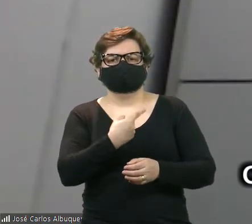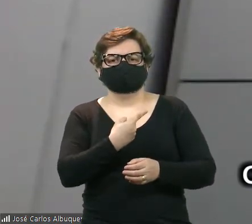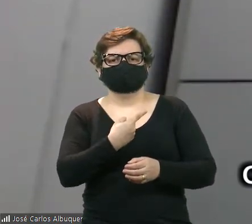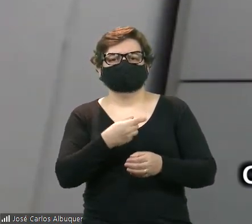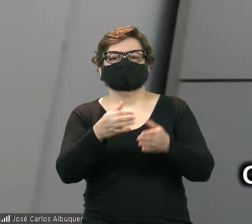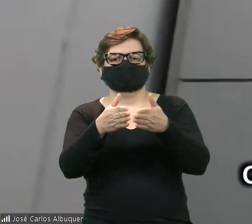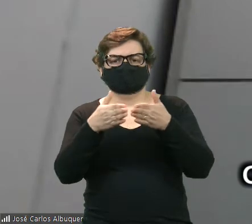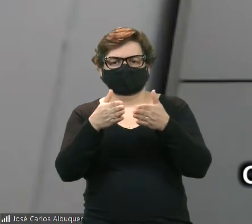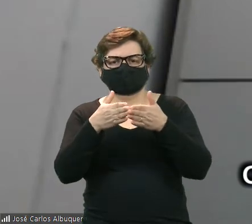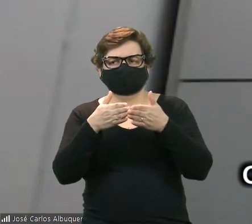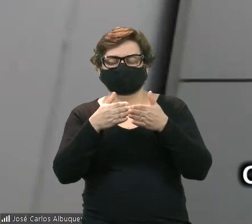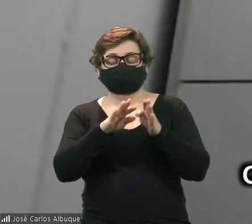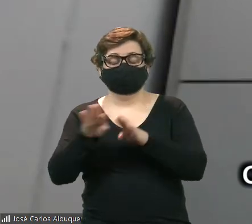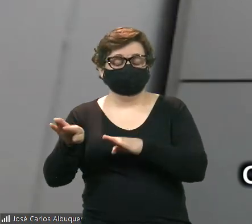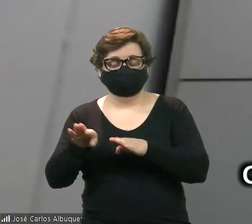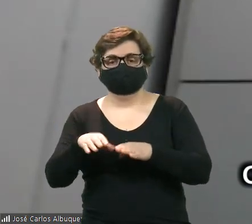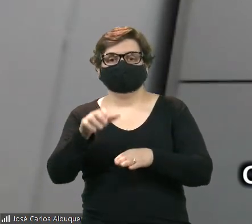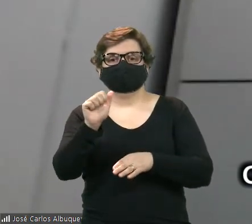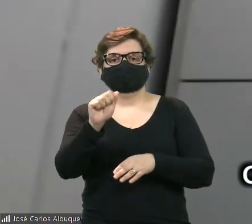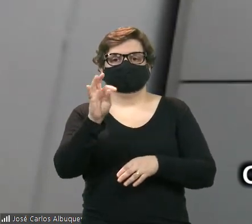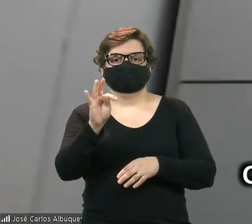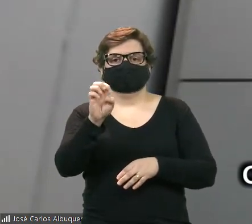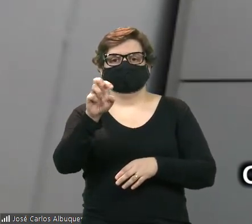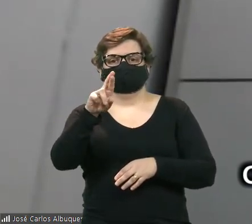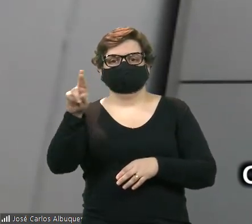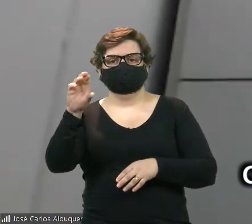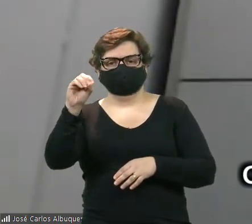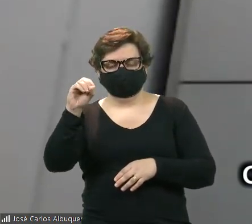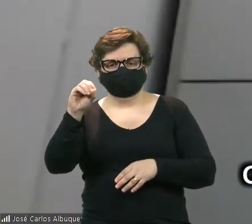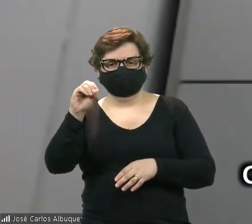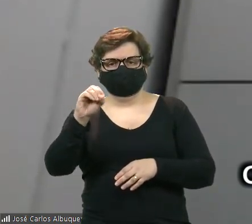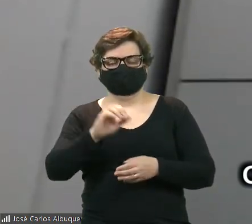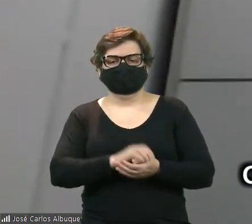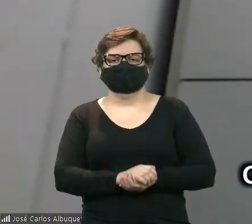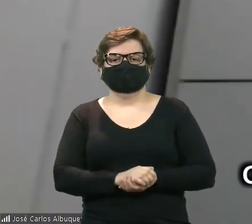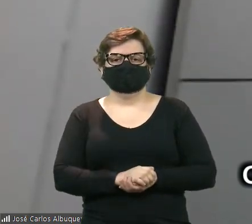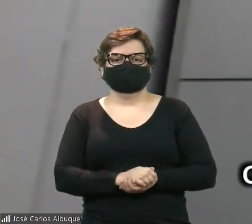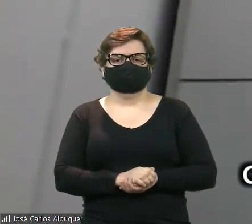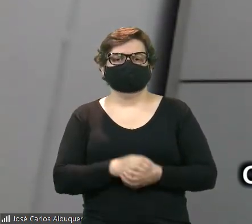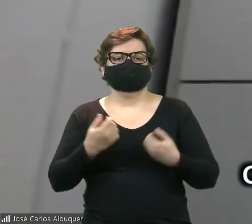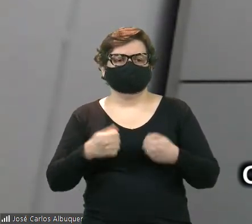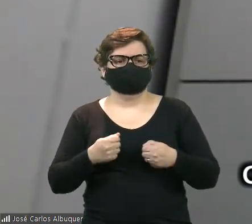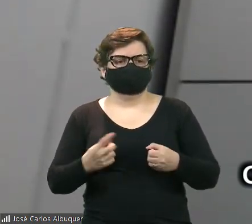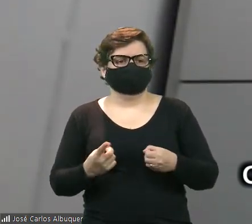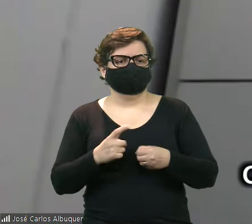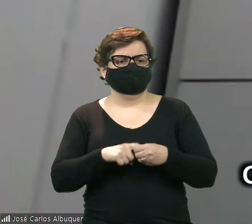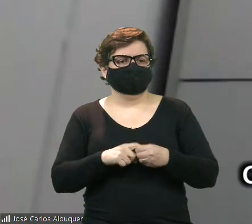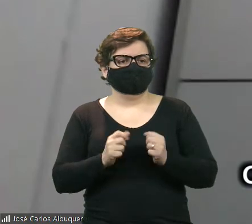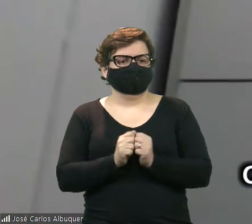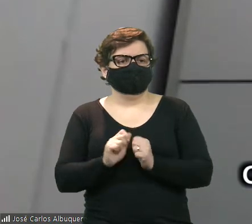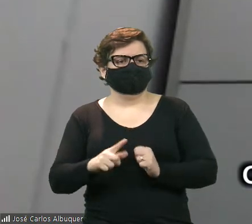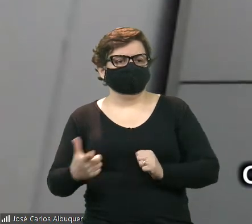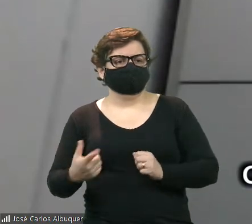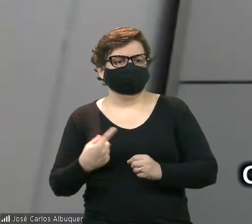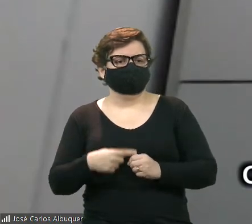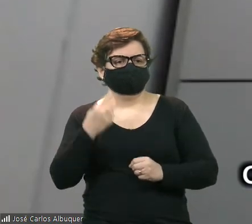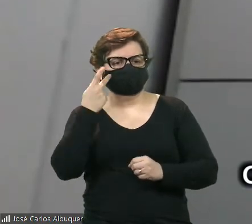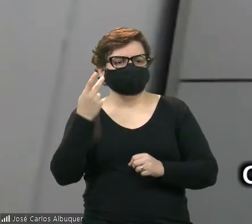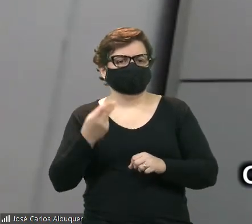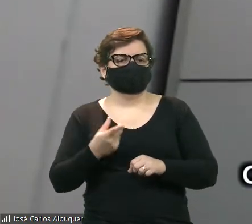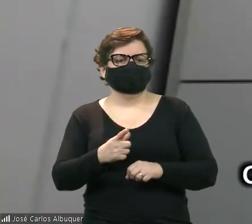aterro sanitário, que precisa dessa associação, que precisa estar conveniado com os municípios para estar buscando